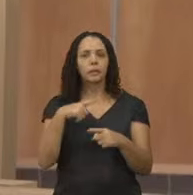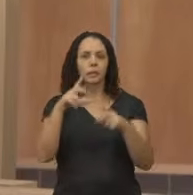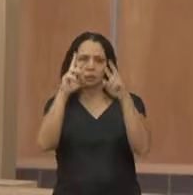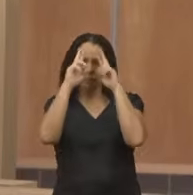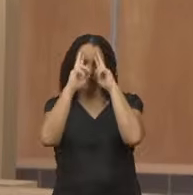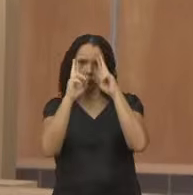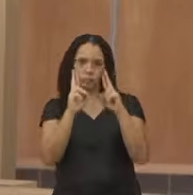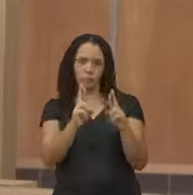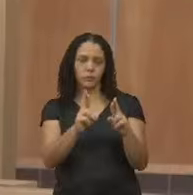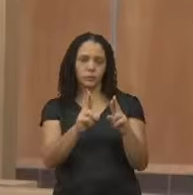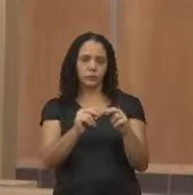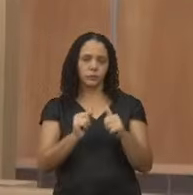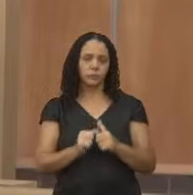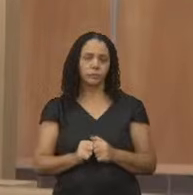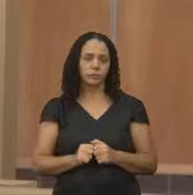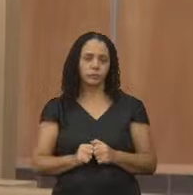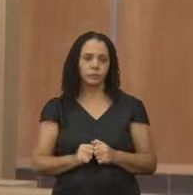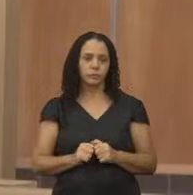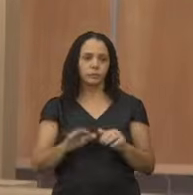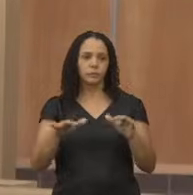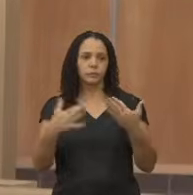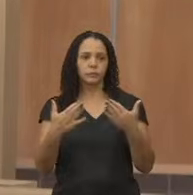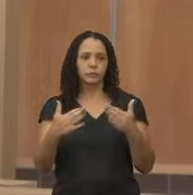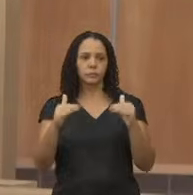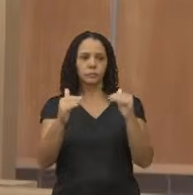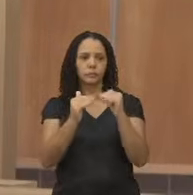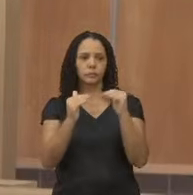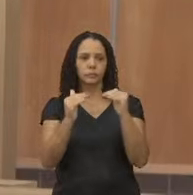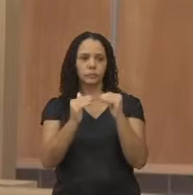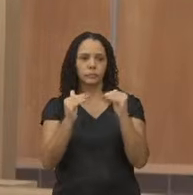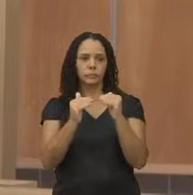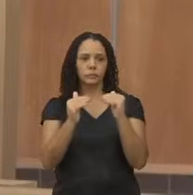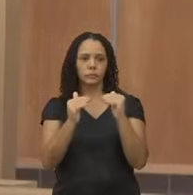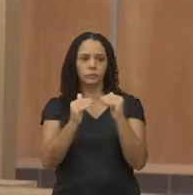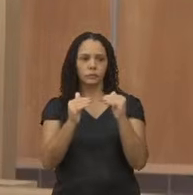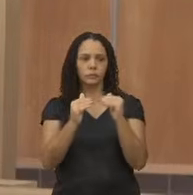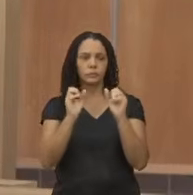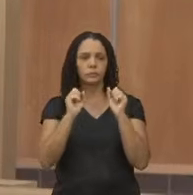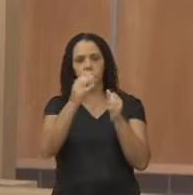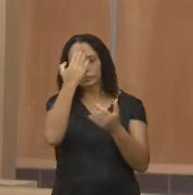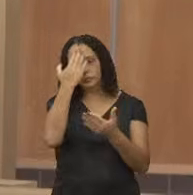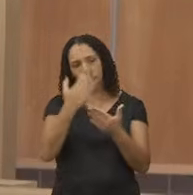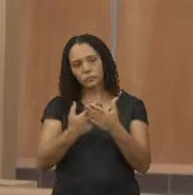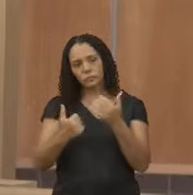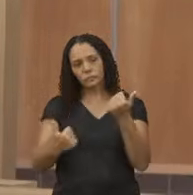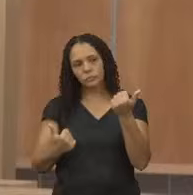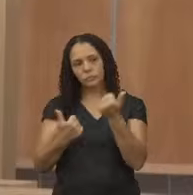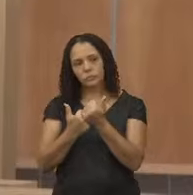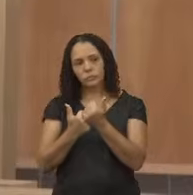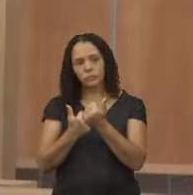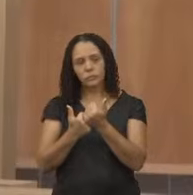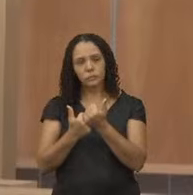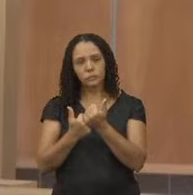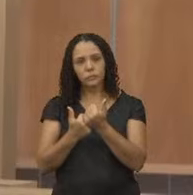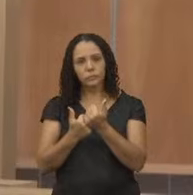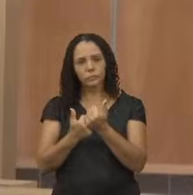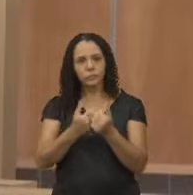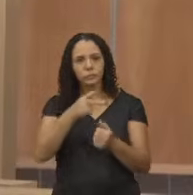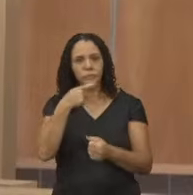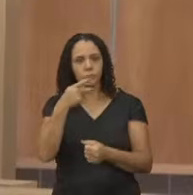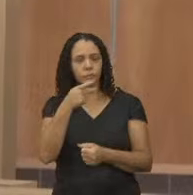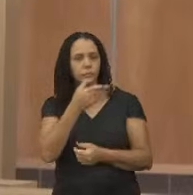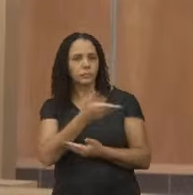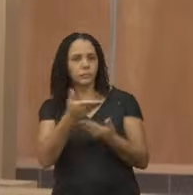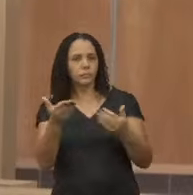respeito. Então, sou favorável e pode contar com o meu apoio. E digo a